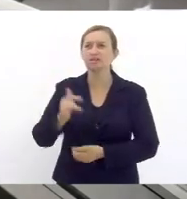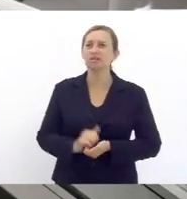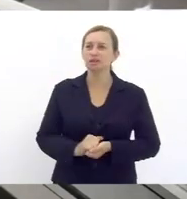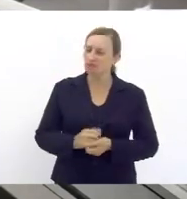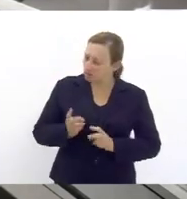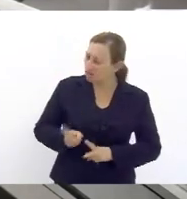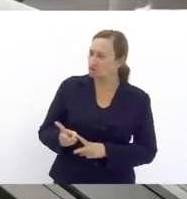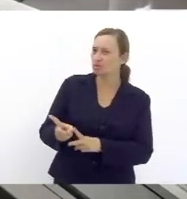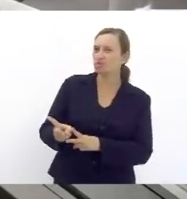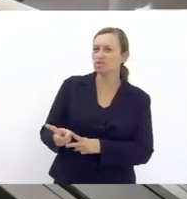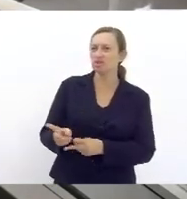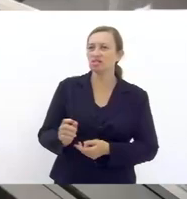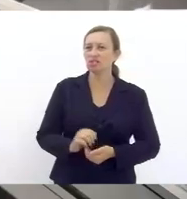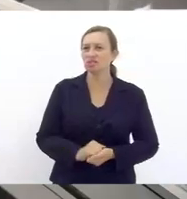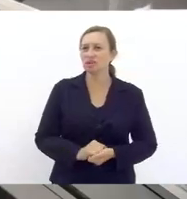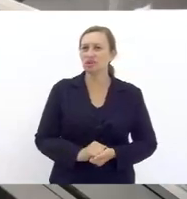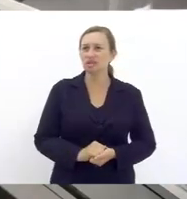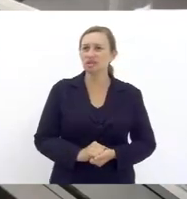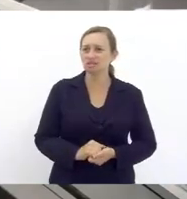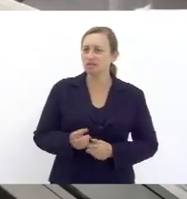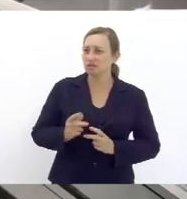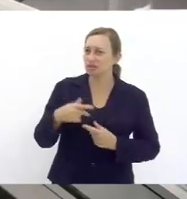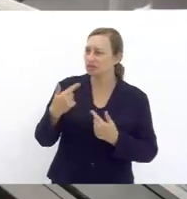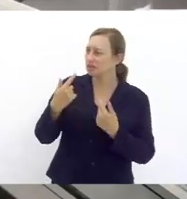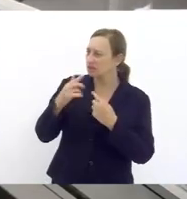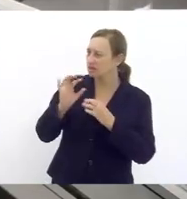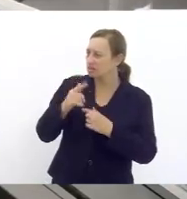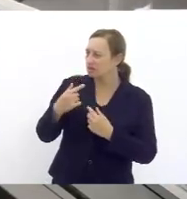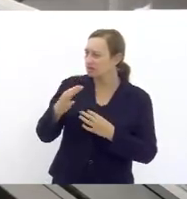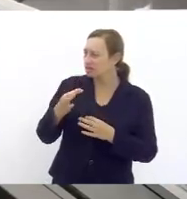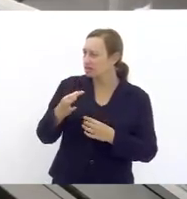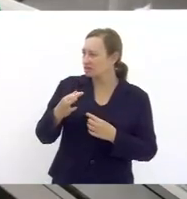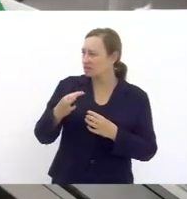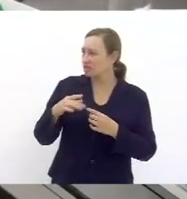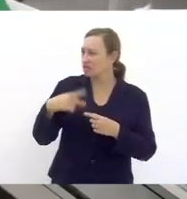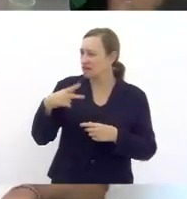continua não vou me alongar muito